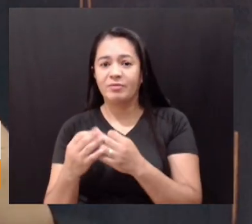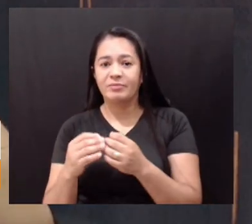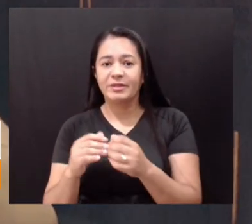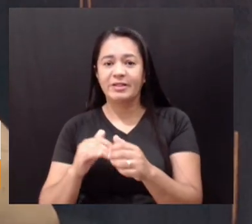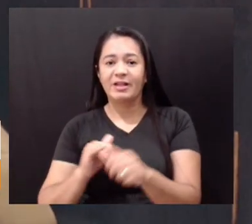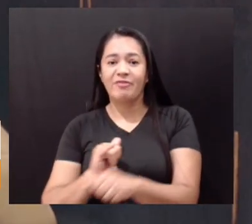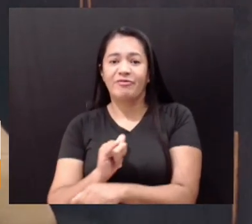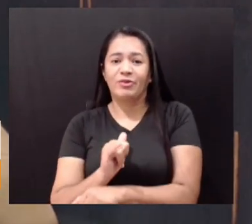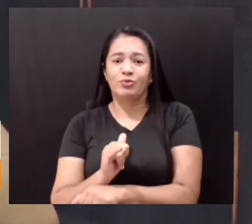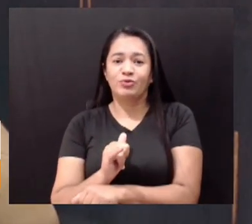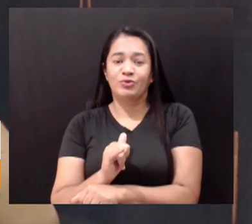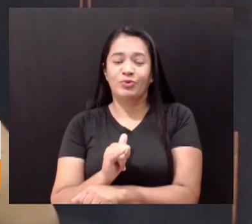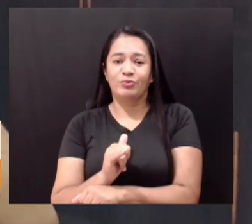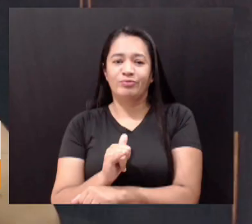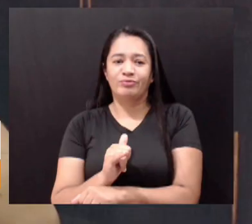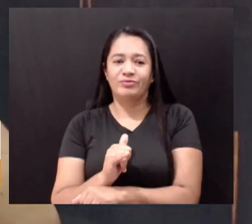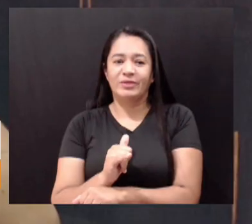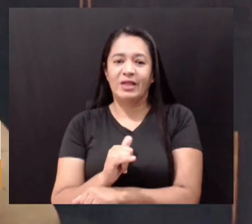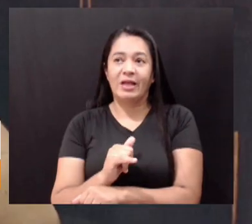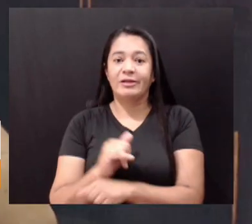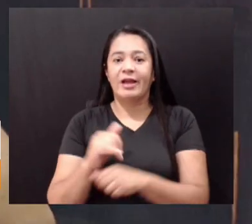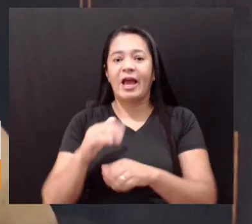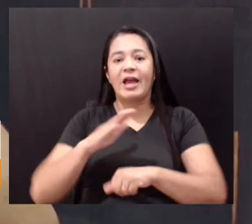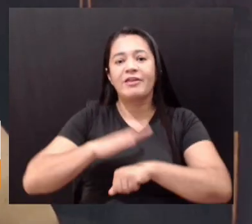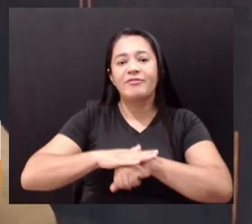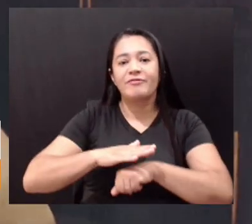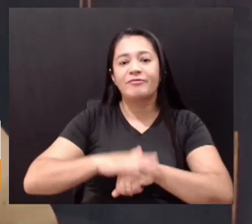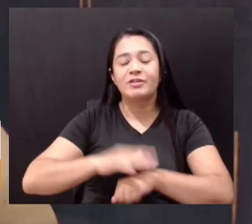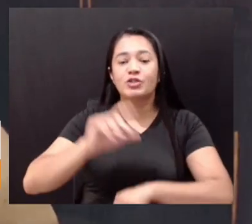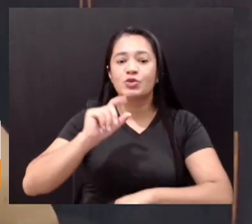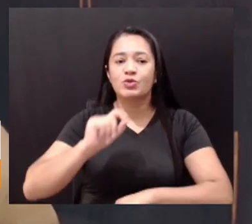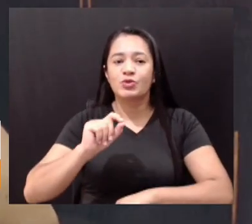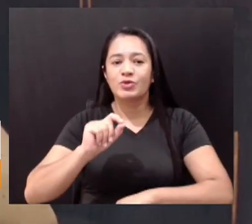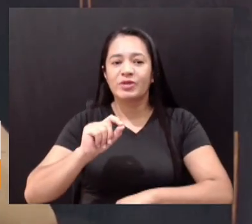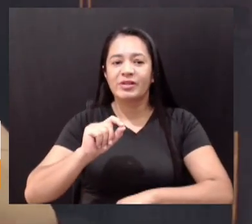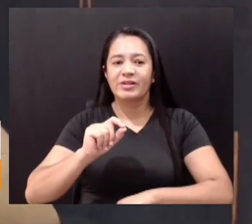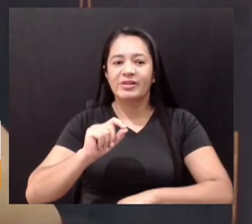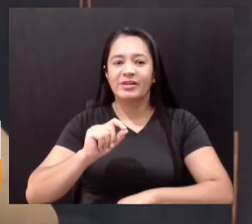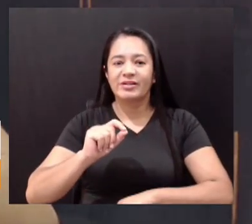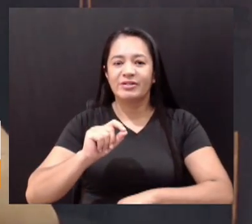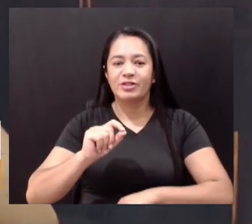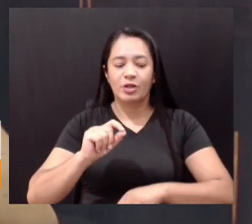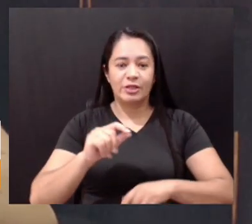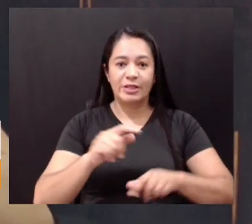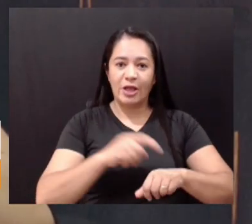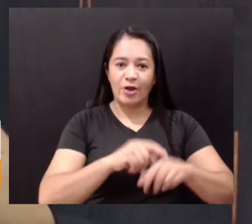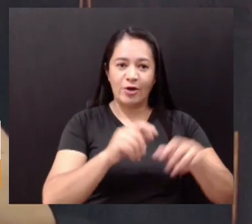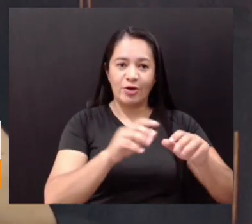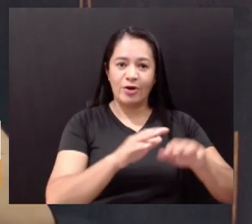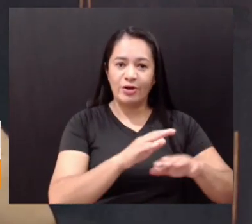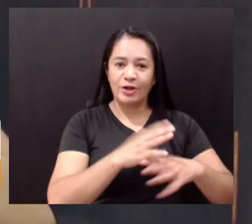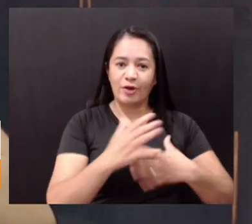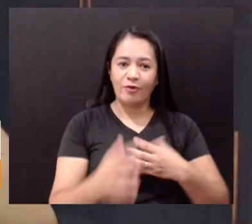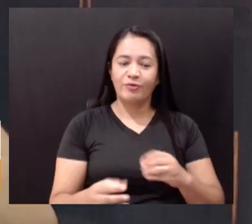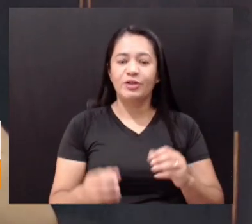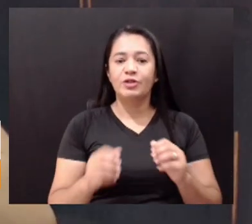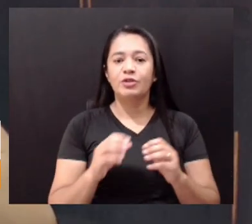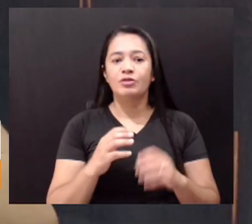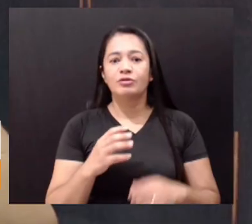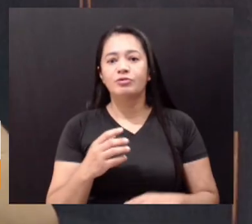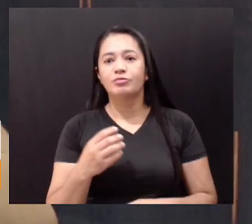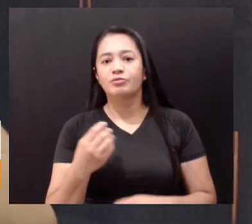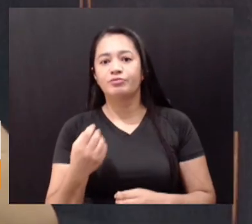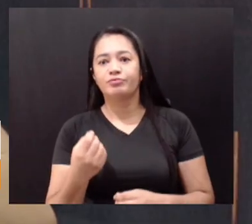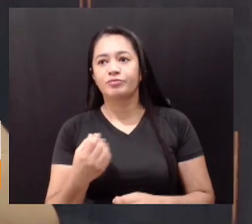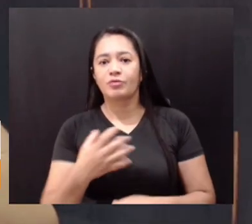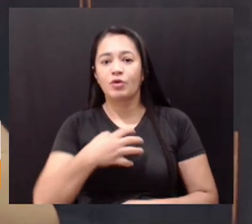há uma compensação disso, muitas vezes, ao estarem com os filhos, de várias maneiras. Uma das coisas que cria